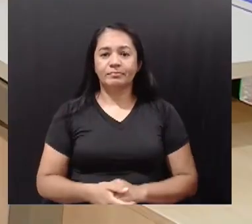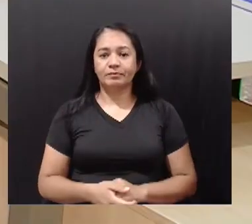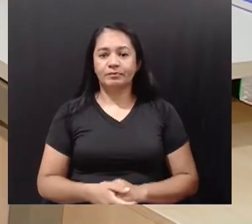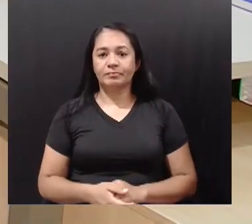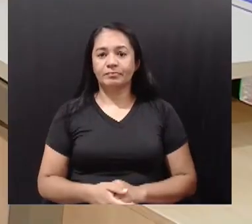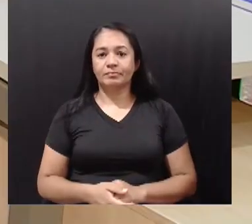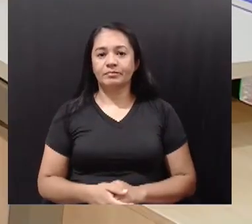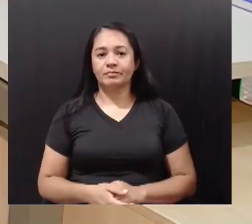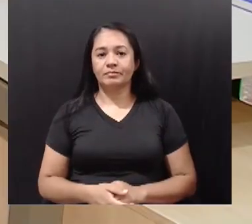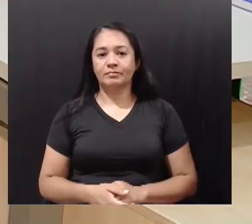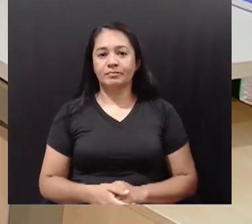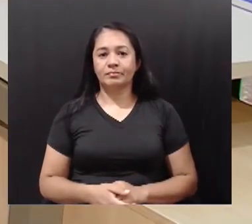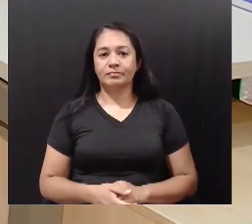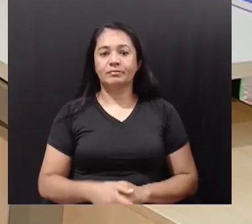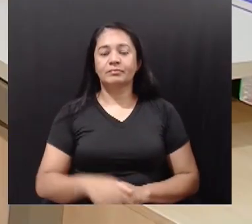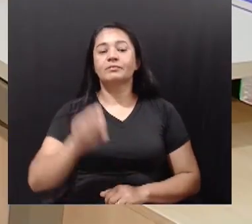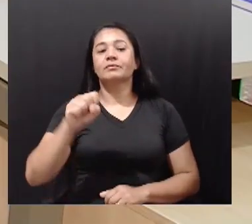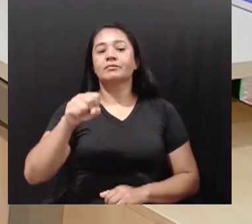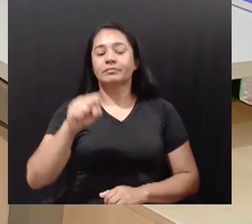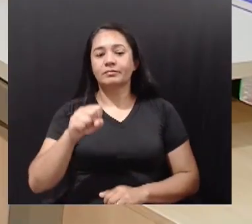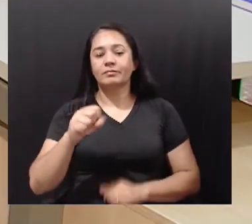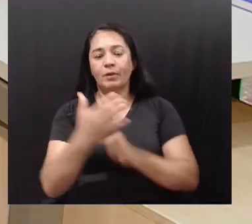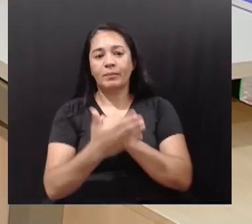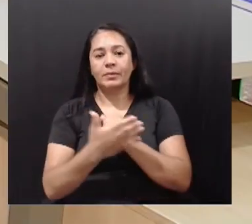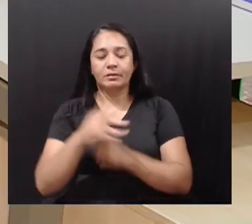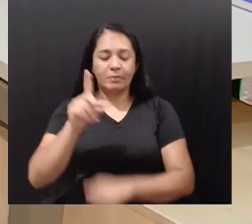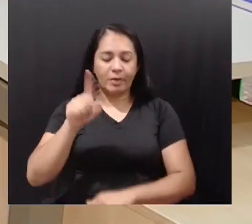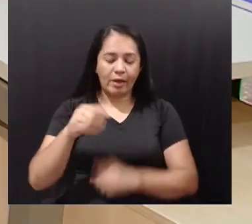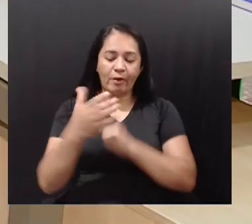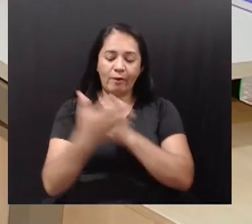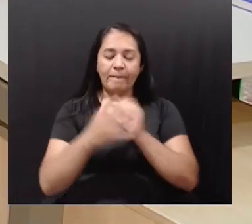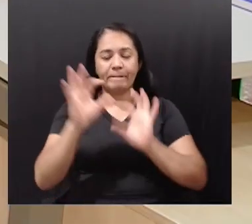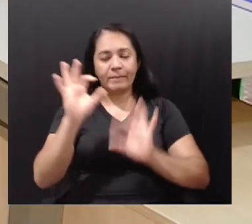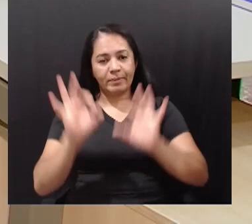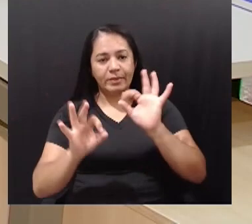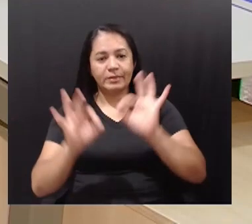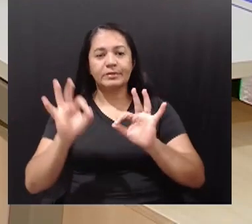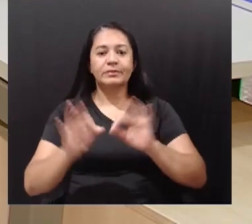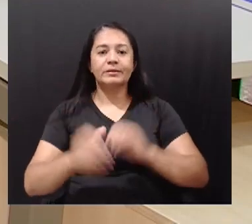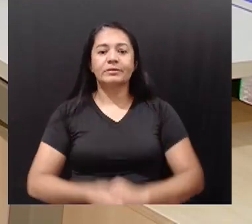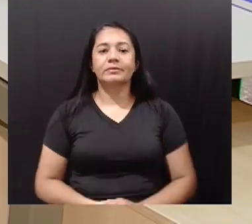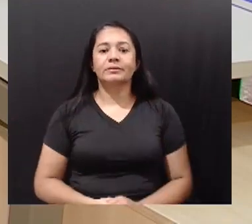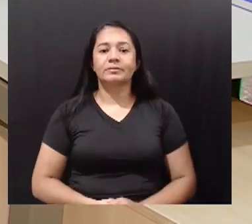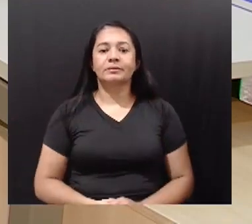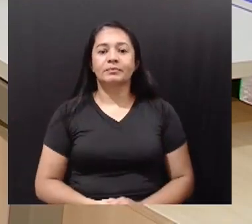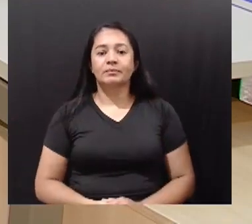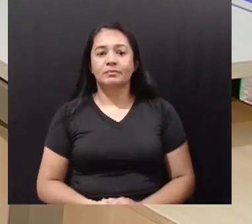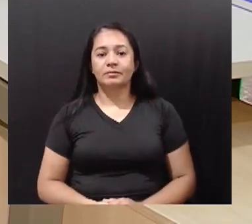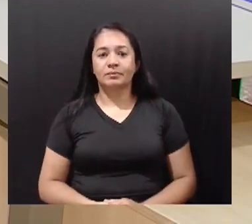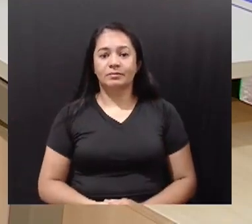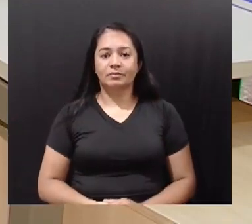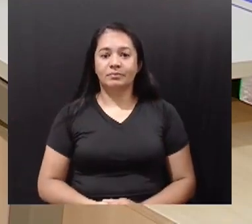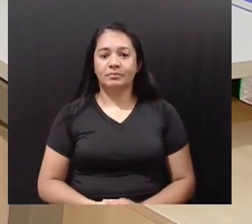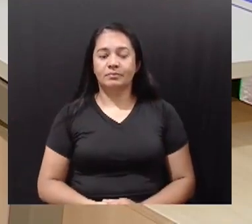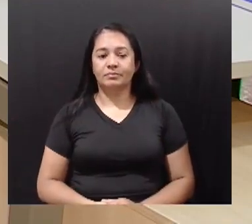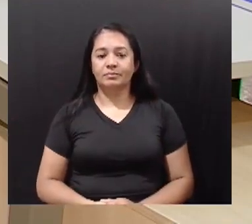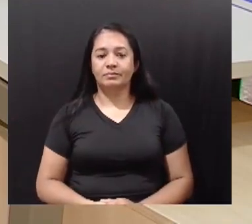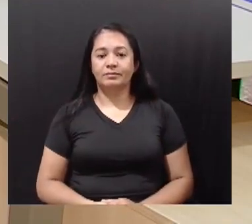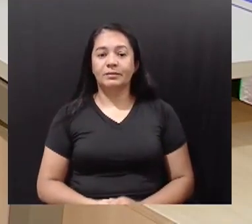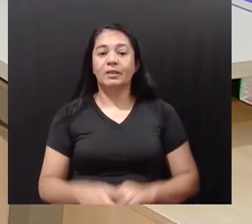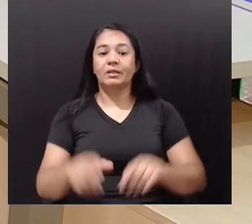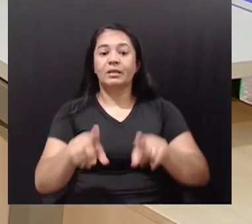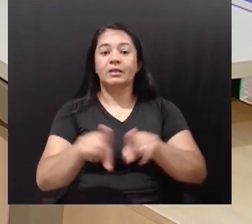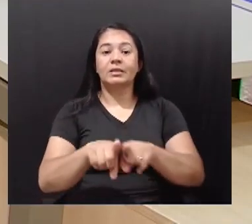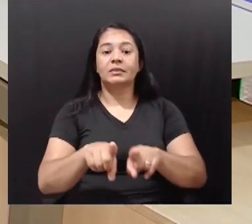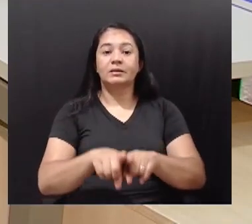vocês, né? Exatamente, ele baliza as nossas atividades. E até uma solicitação do que o órgão de controle